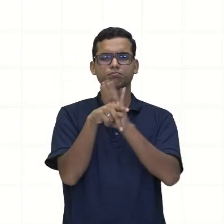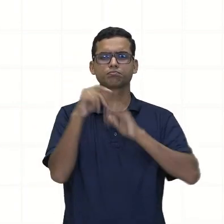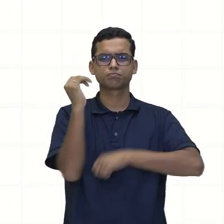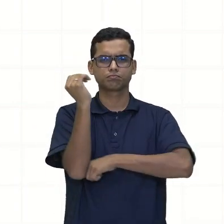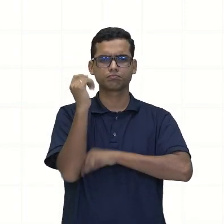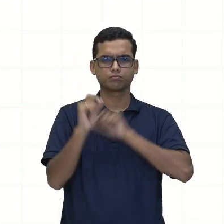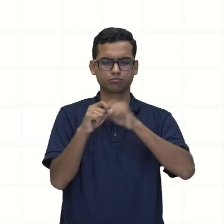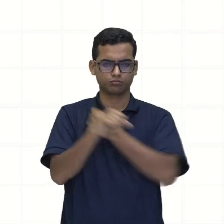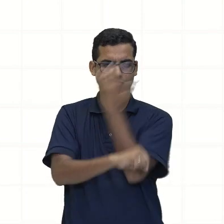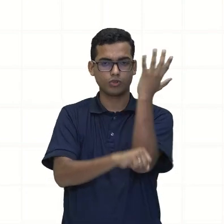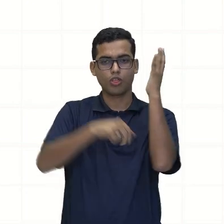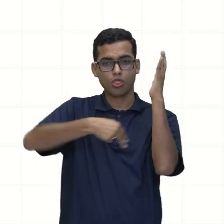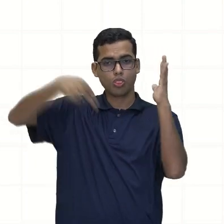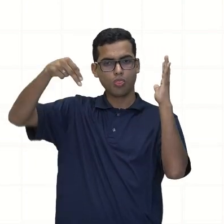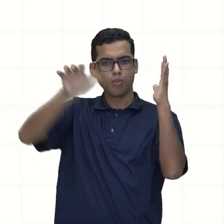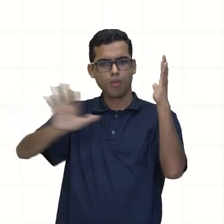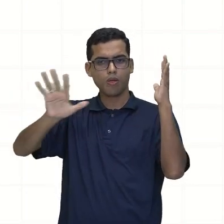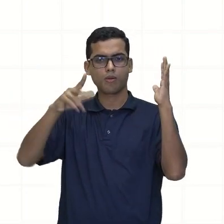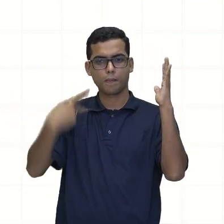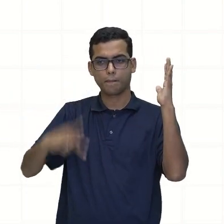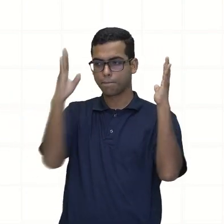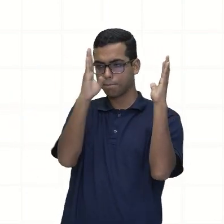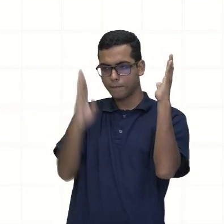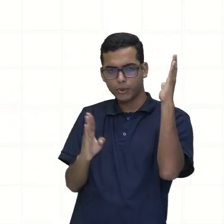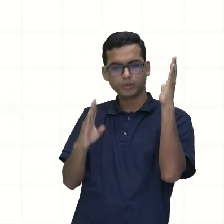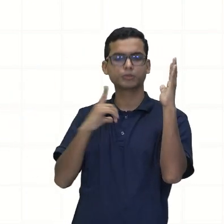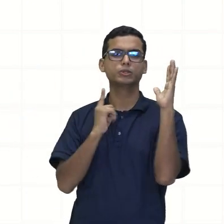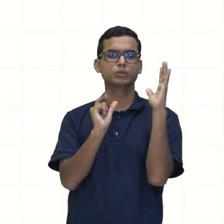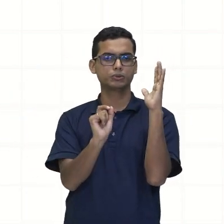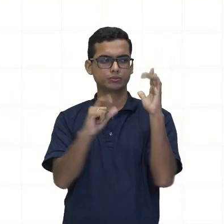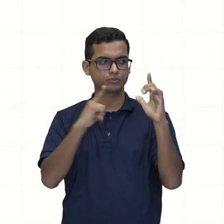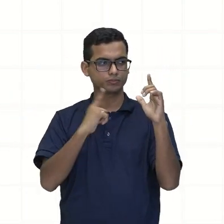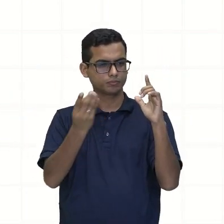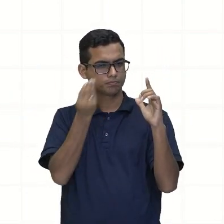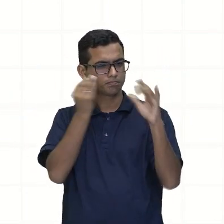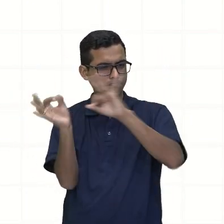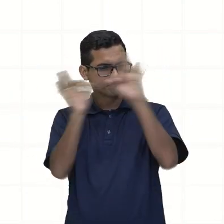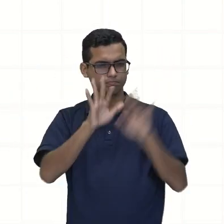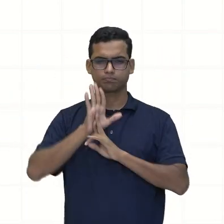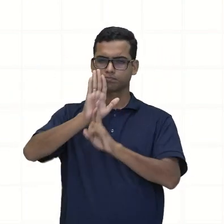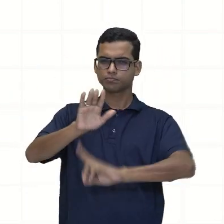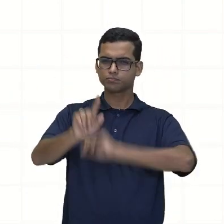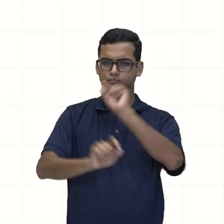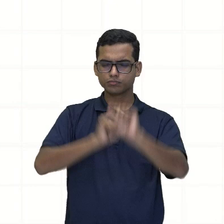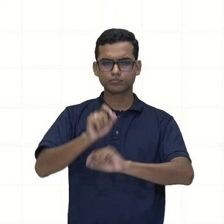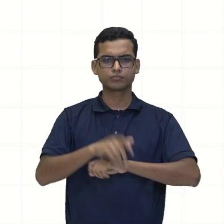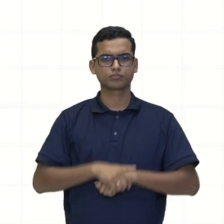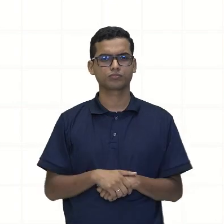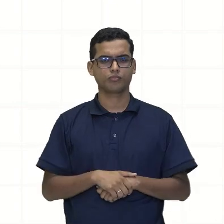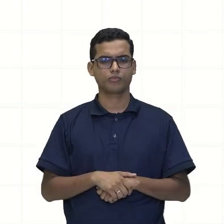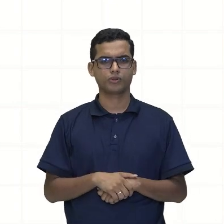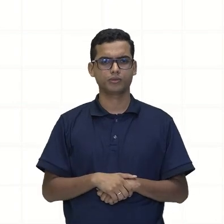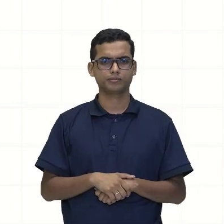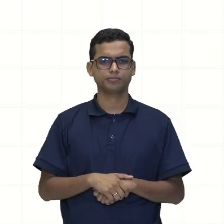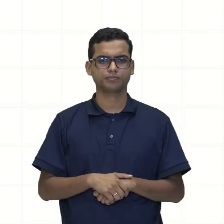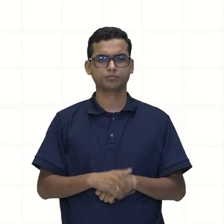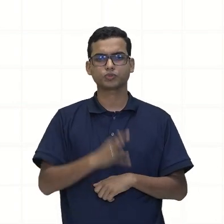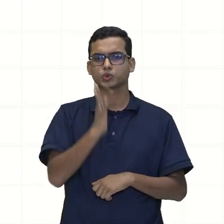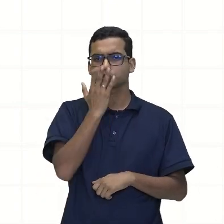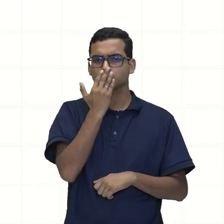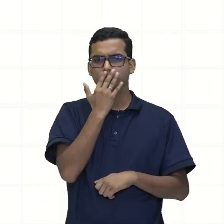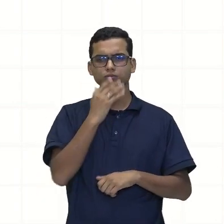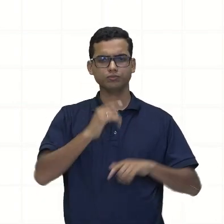aqui representada pelo vocês observem que ela está representada aí por um quadradinho rosa,